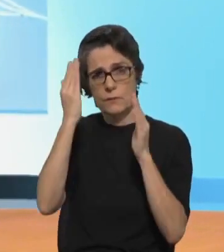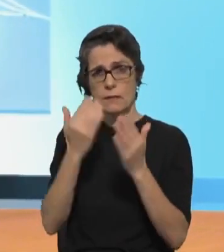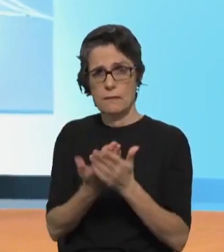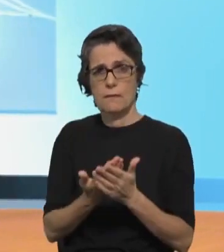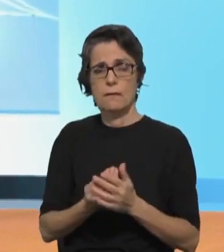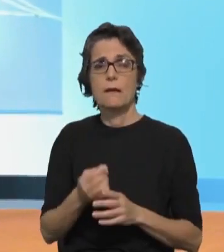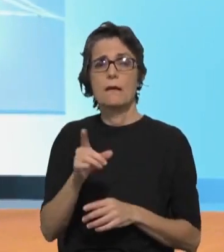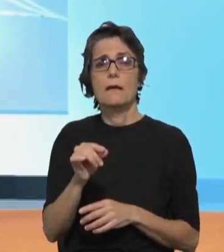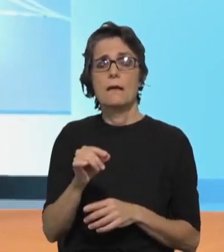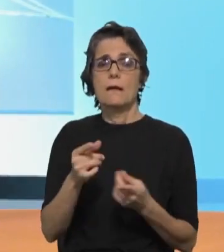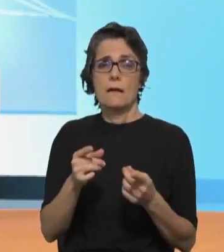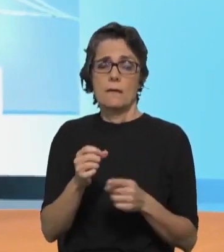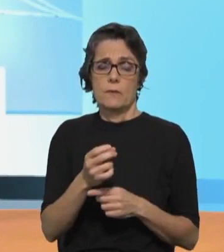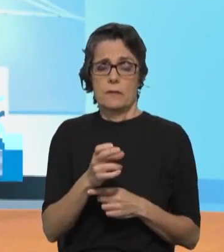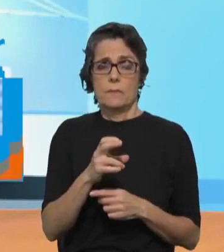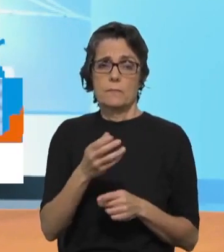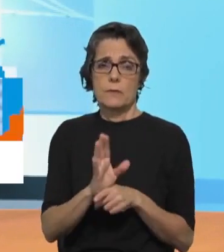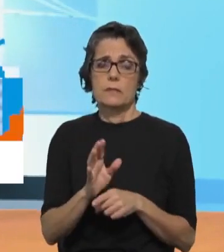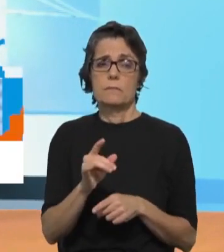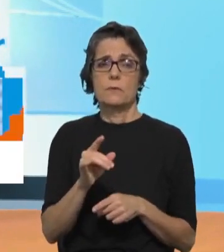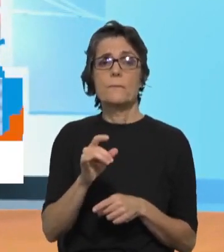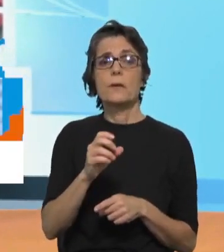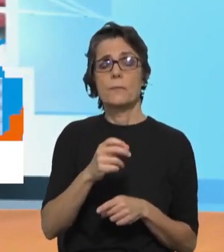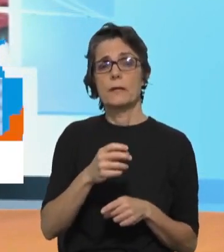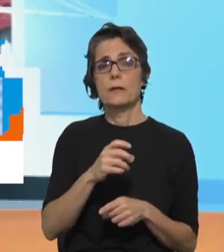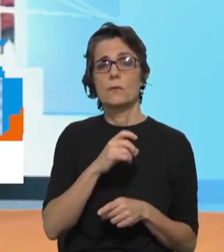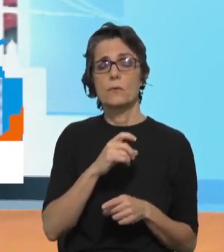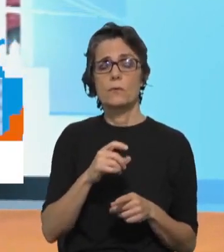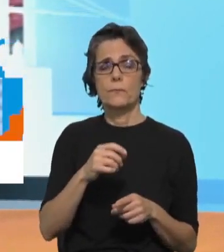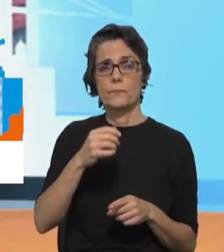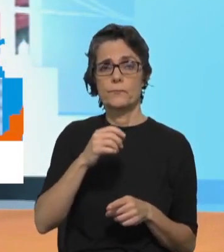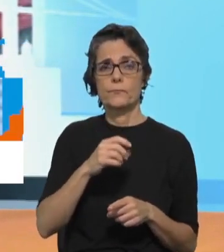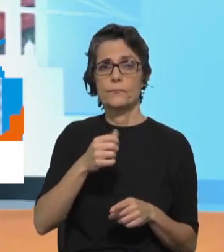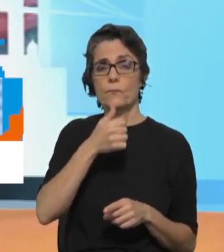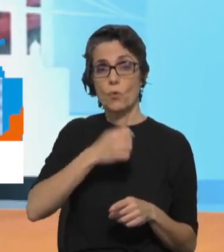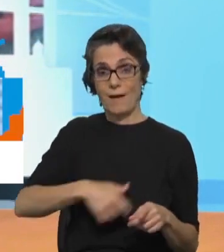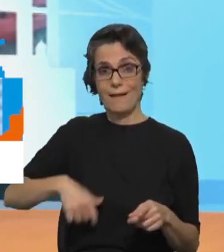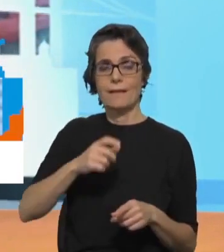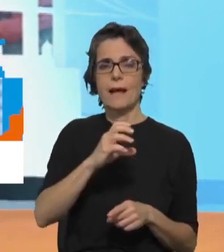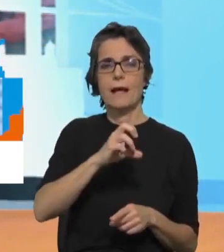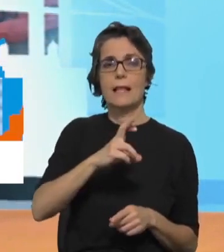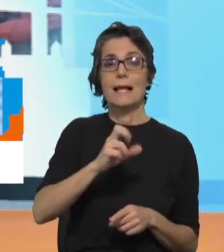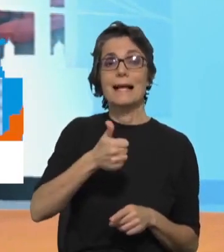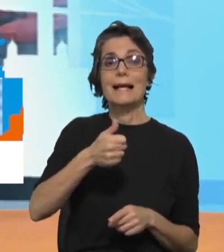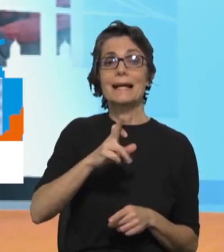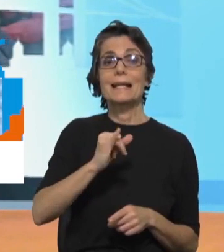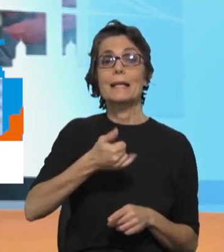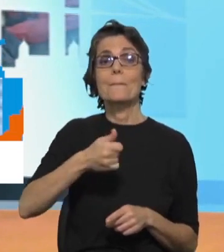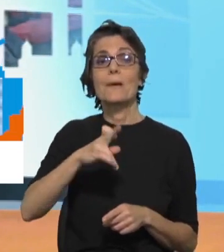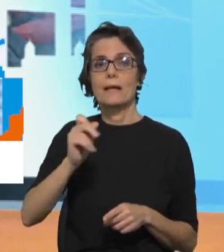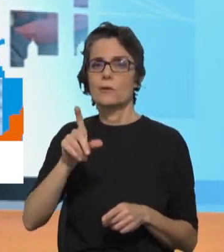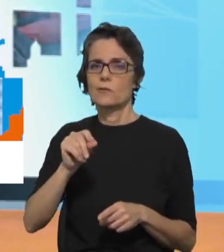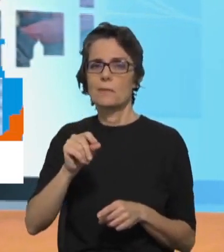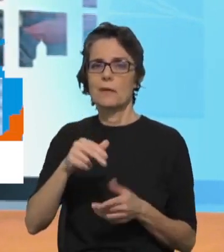papel do cardeal Dom António Ribeiro, mesmo naquele período de ocupação da Renascença, foi sempre uma posição de alguém que queria